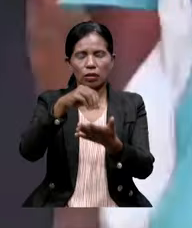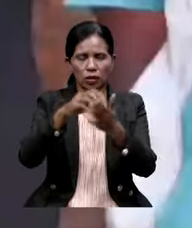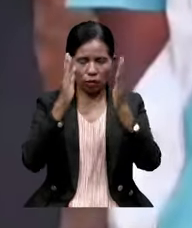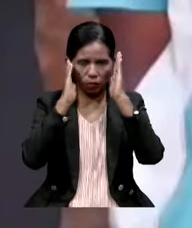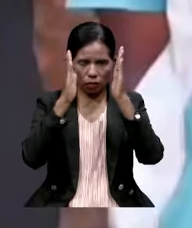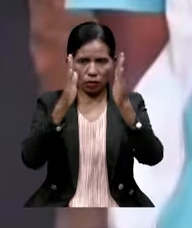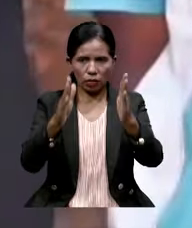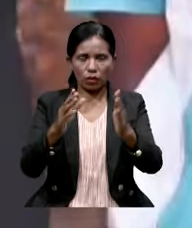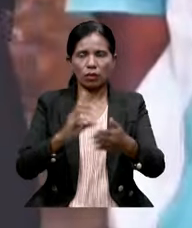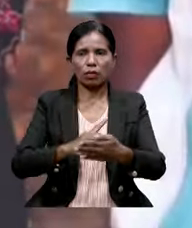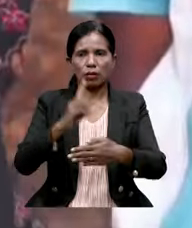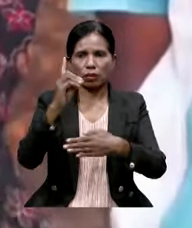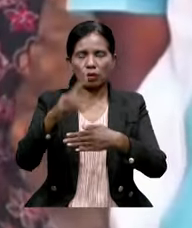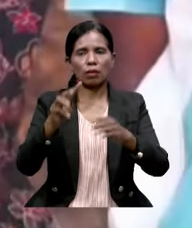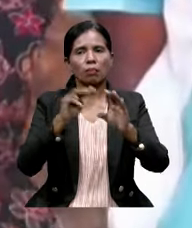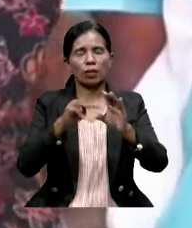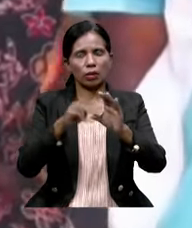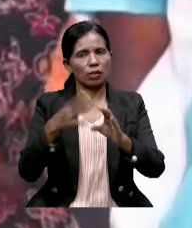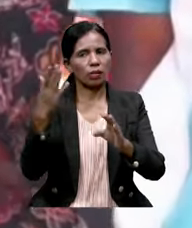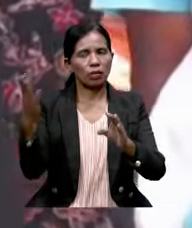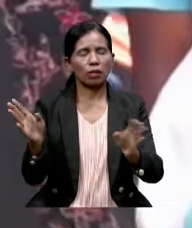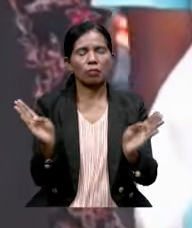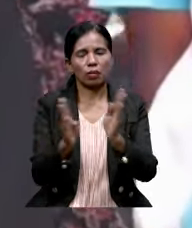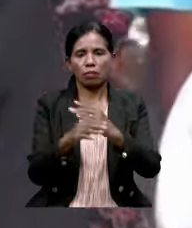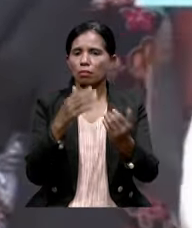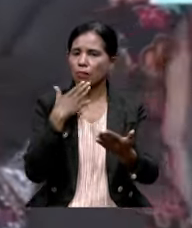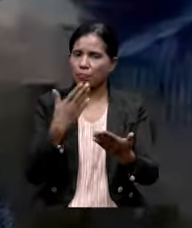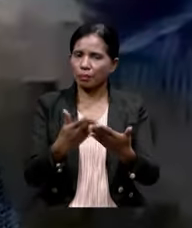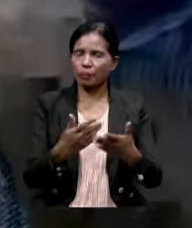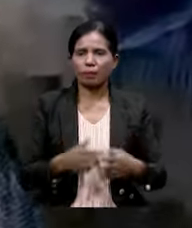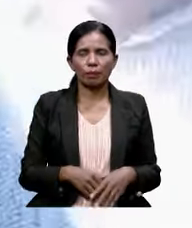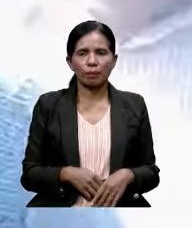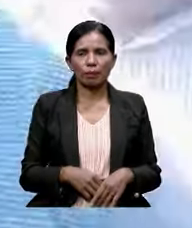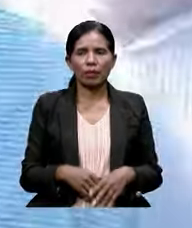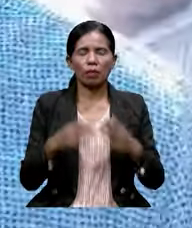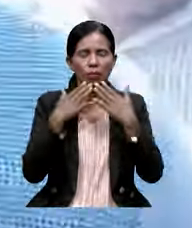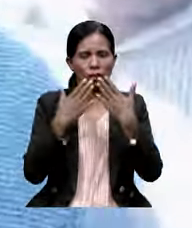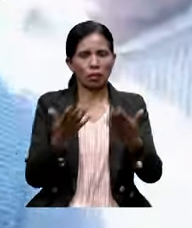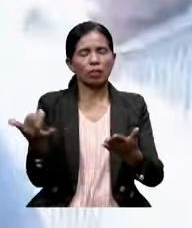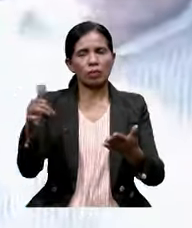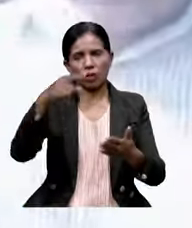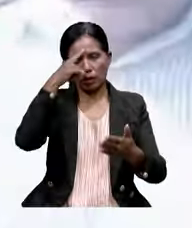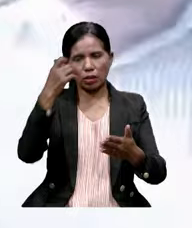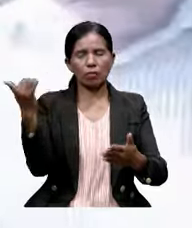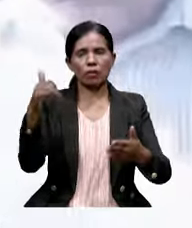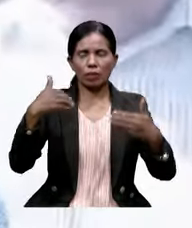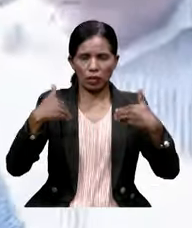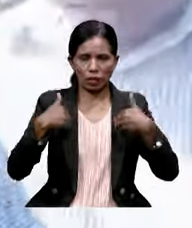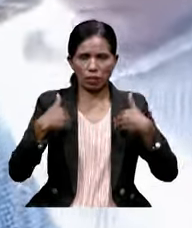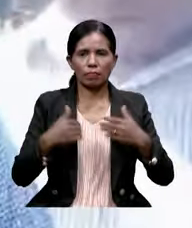atenção, hodi desenvolve mercado refere saidia kliutan. Basira iha, agarrese basira, tamo sira iha na